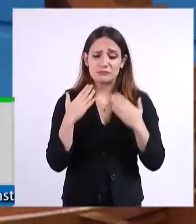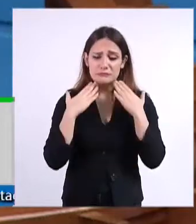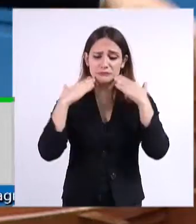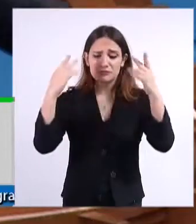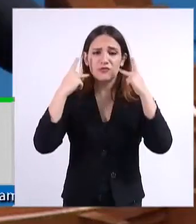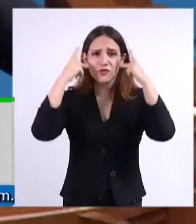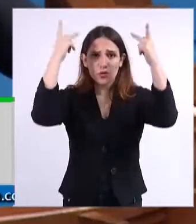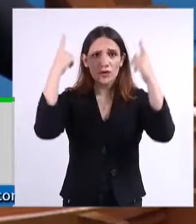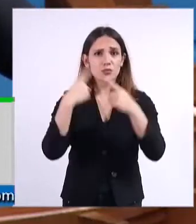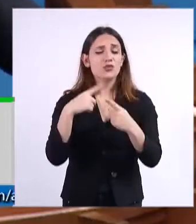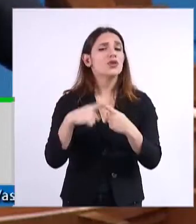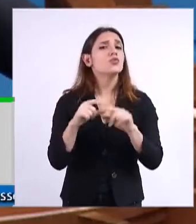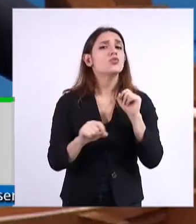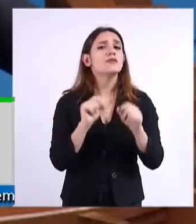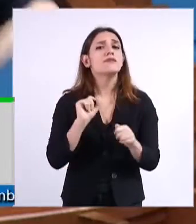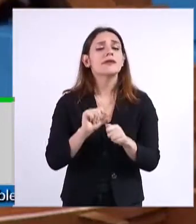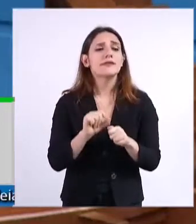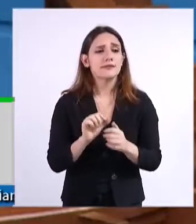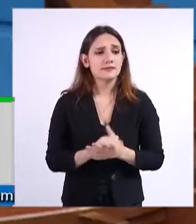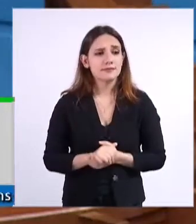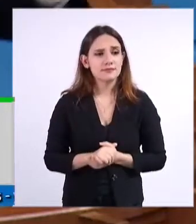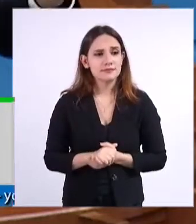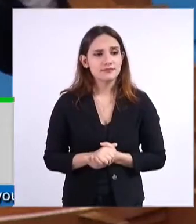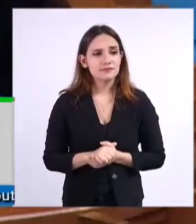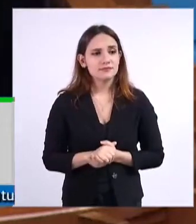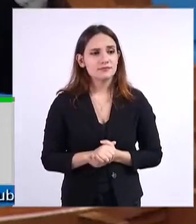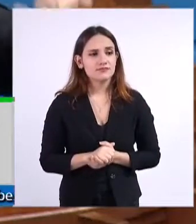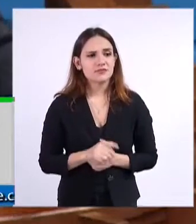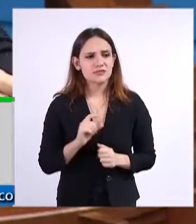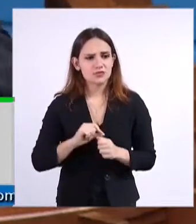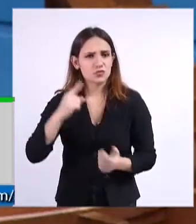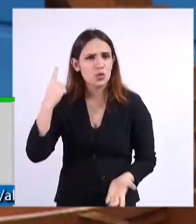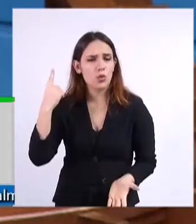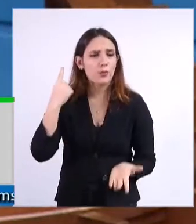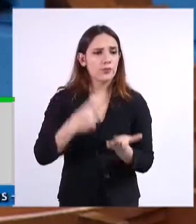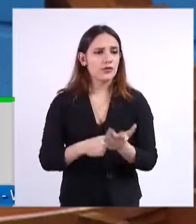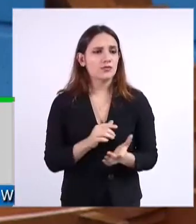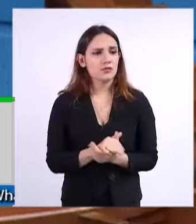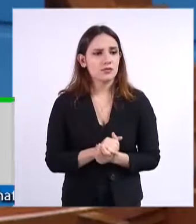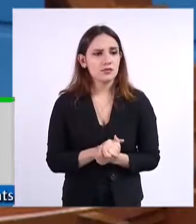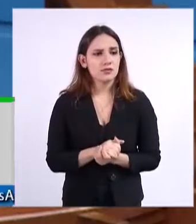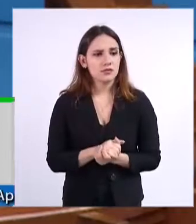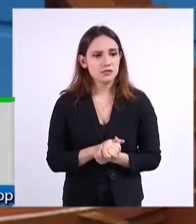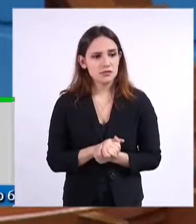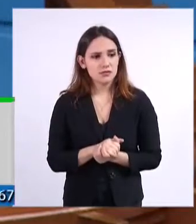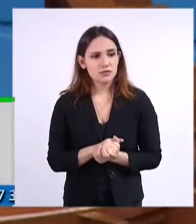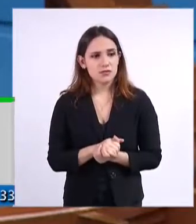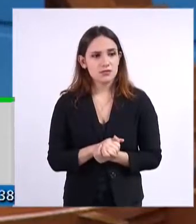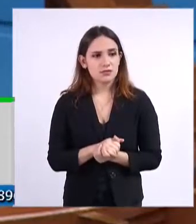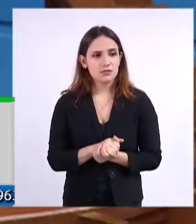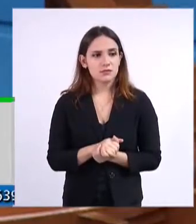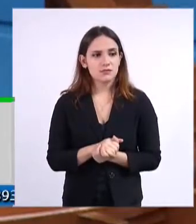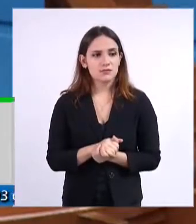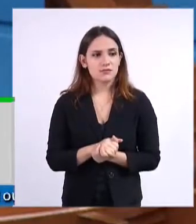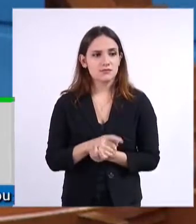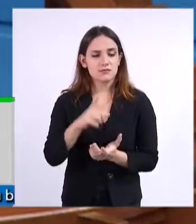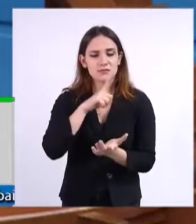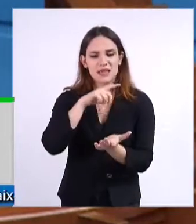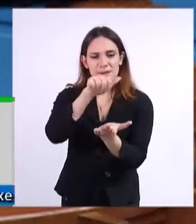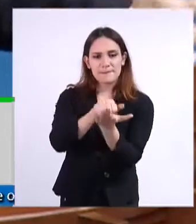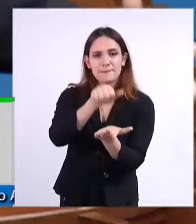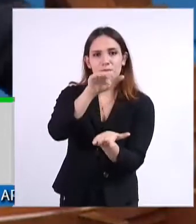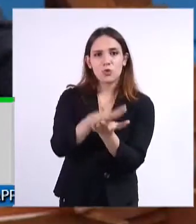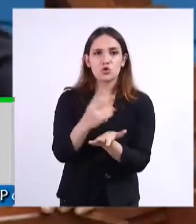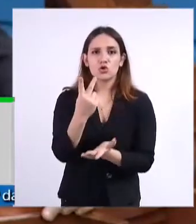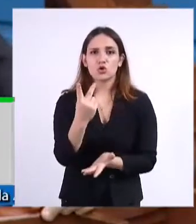que eles fizeram. Eles fizeram um acordo para receber uma multa da Petrobras de 2,5